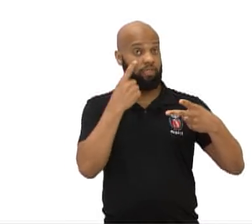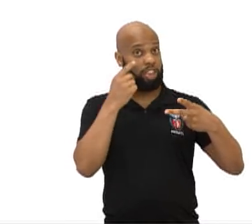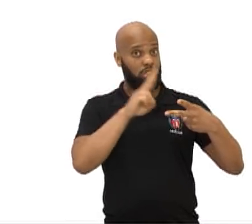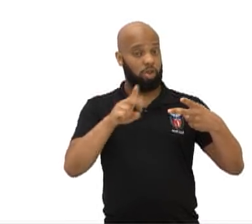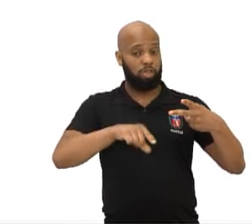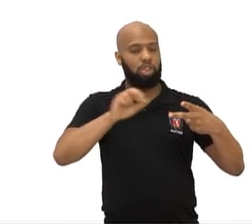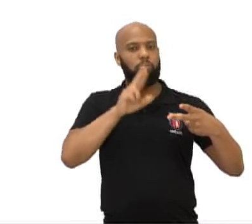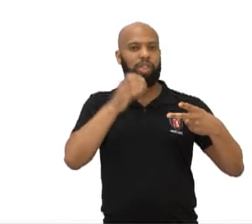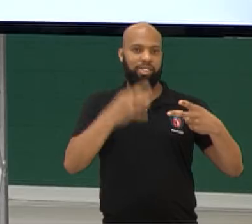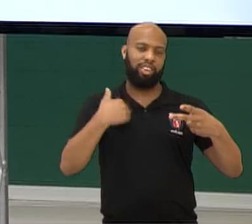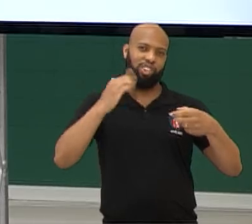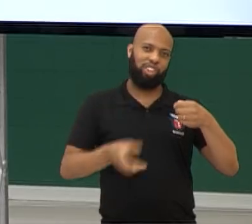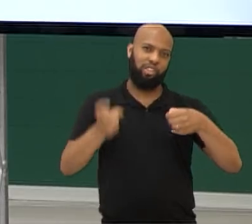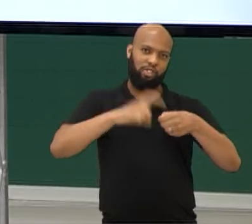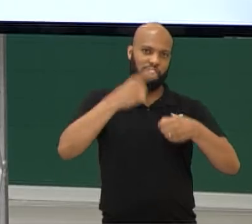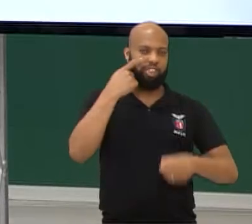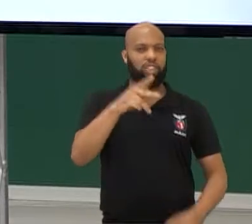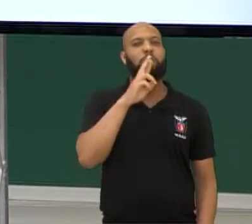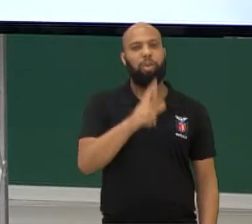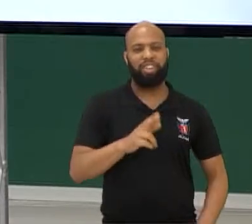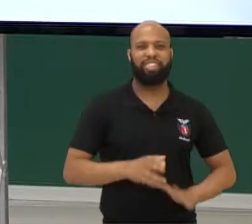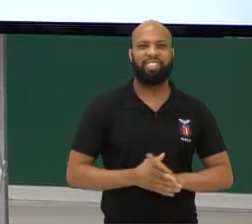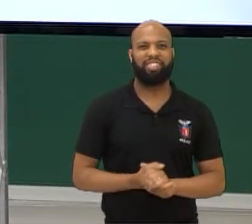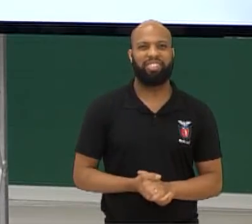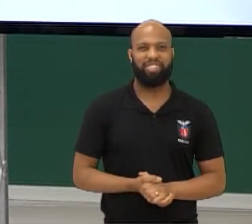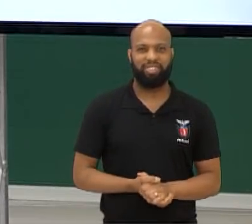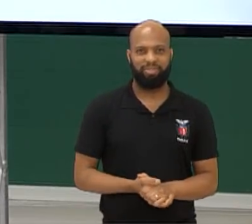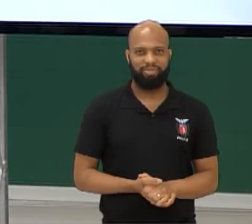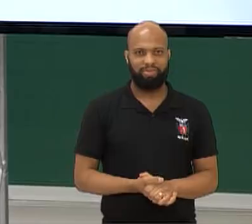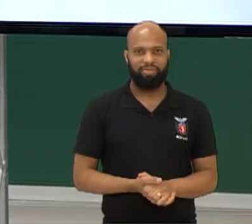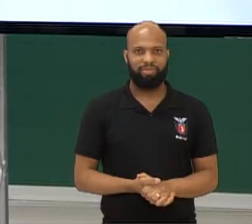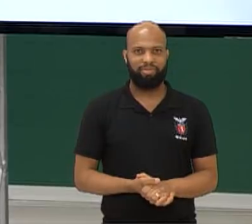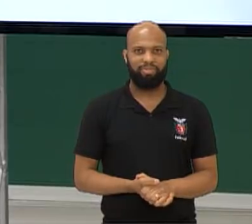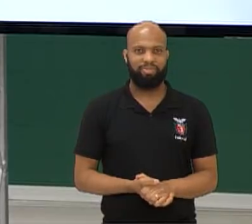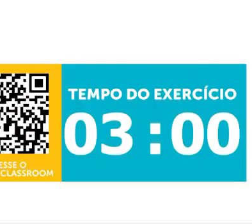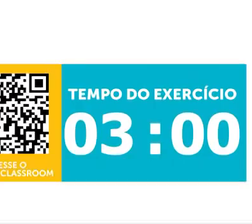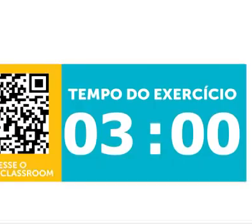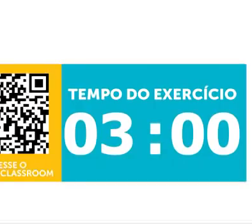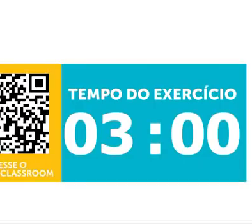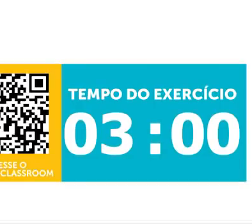ou letra B, fato social. E aí, qual é a resposta certa? Anota que a gente já vai conferir.